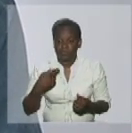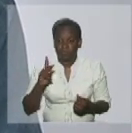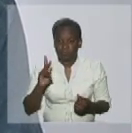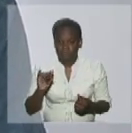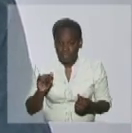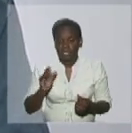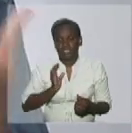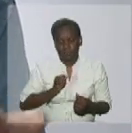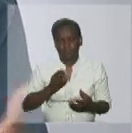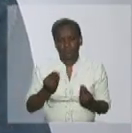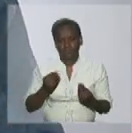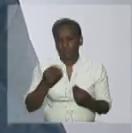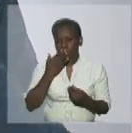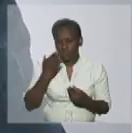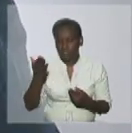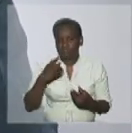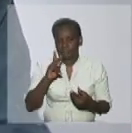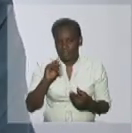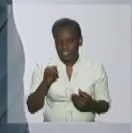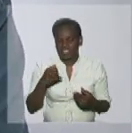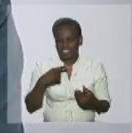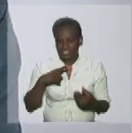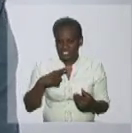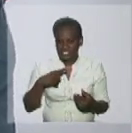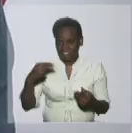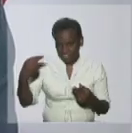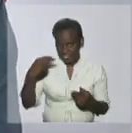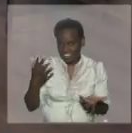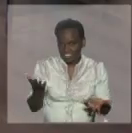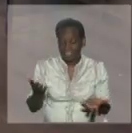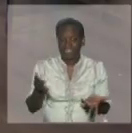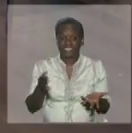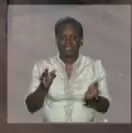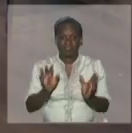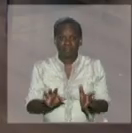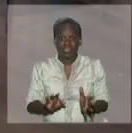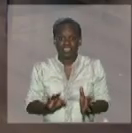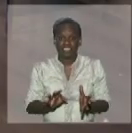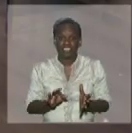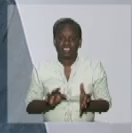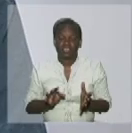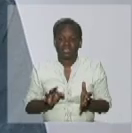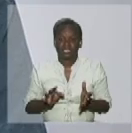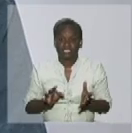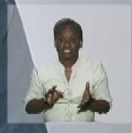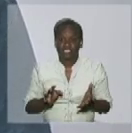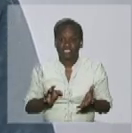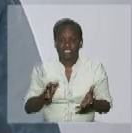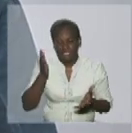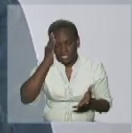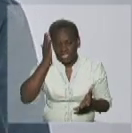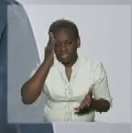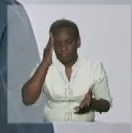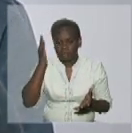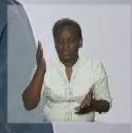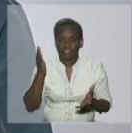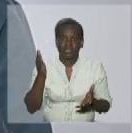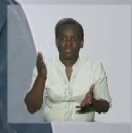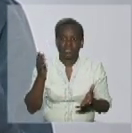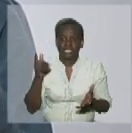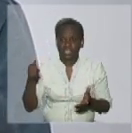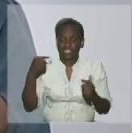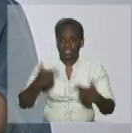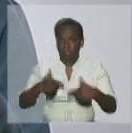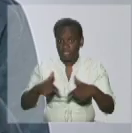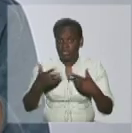né? Assim, meu pai, amo muito, um beijo pro meu pai, se estiver vivendo aí. Mas a gente sabe